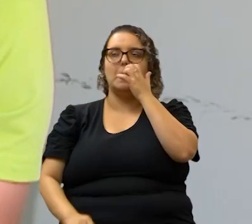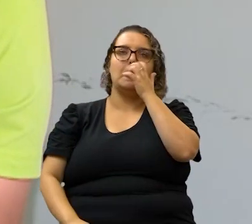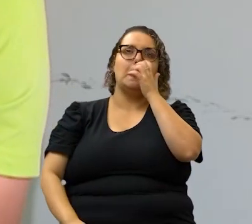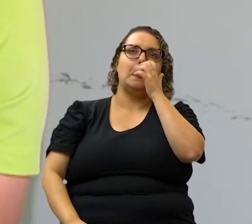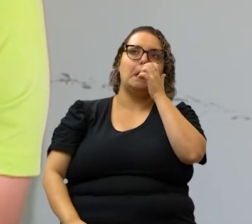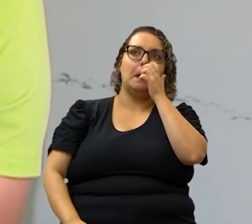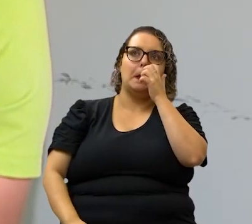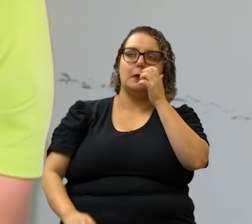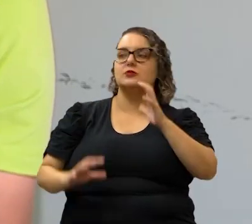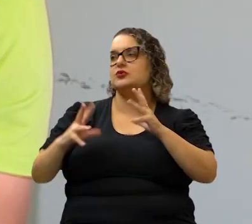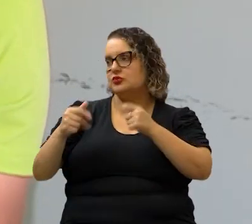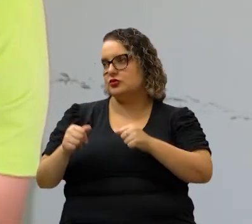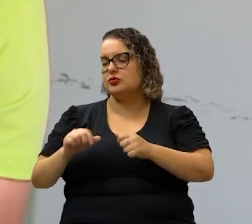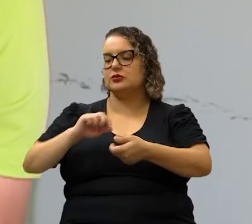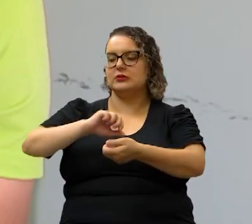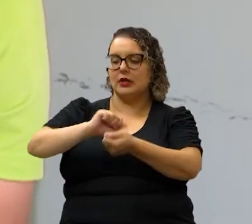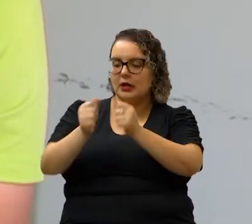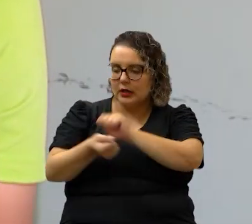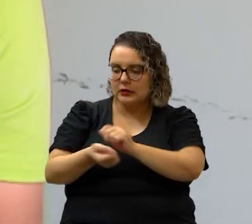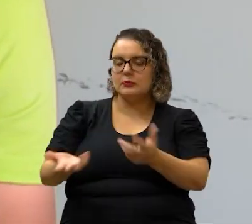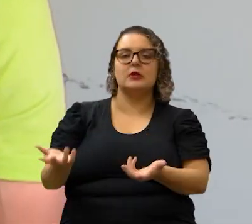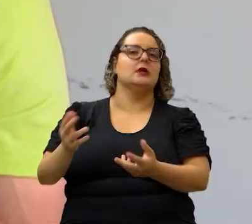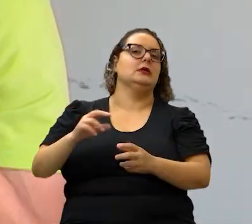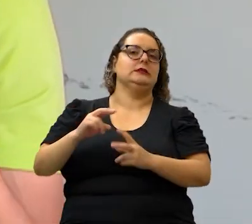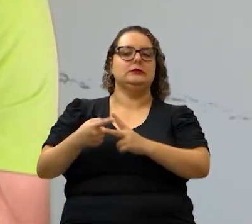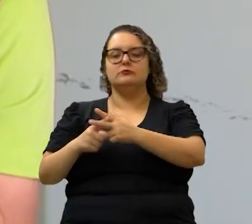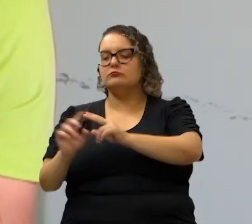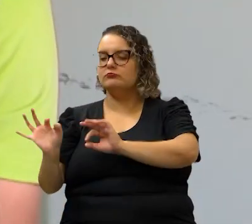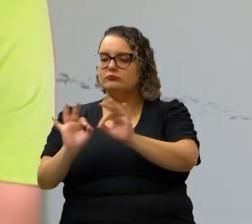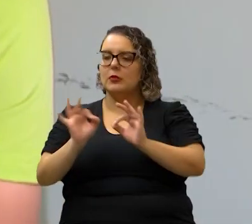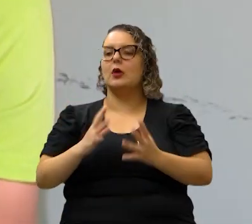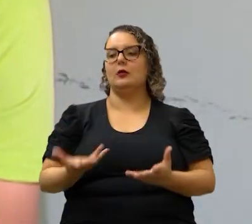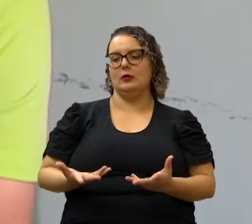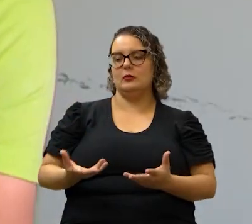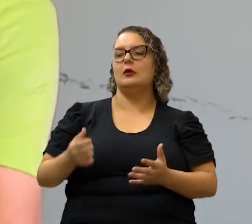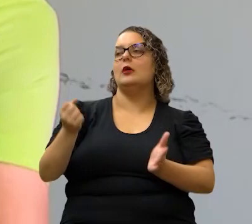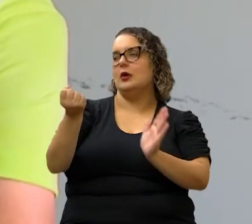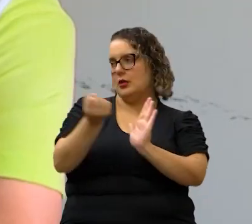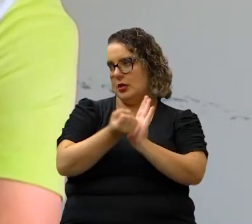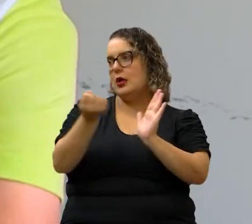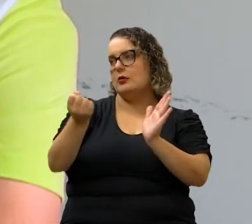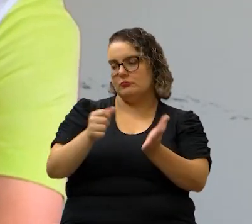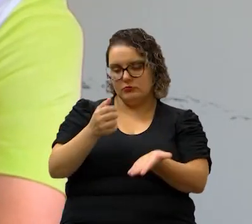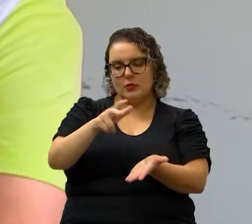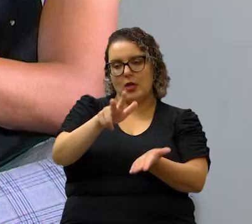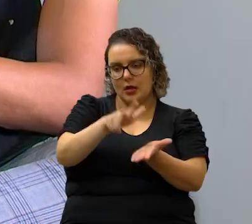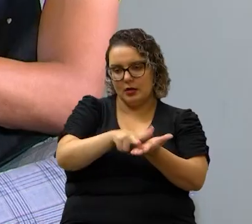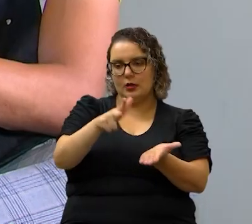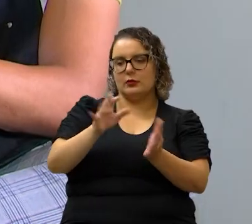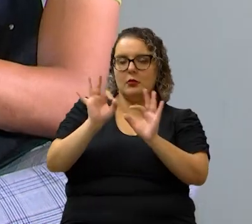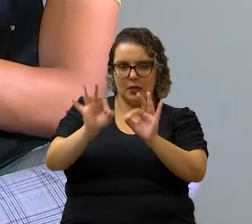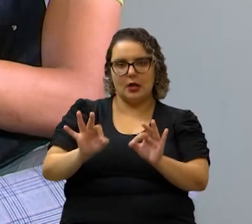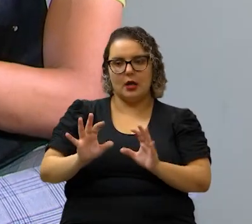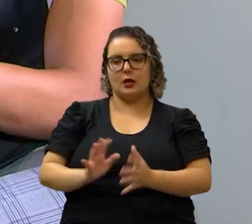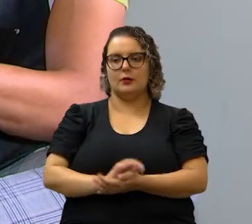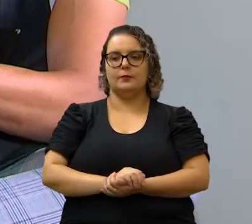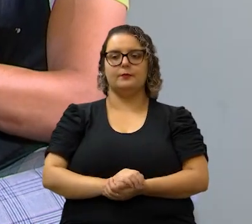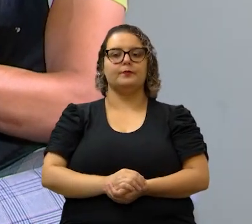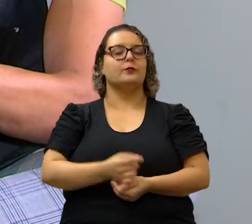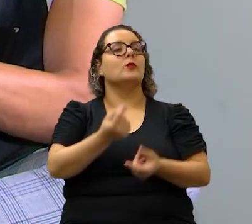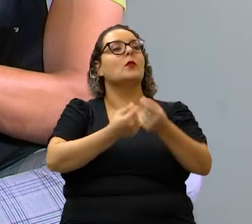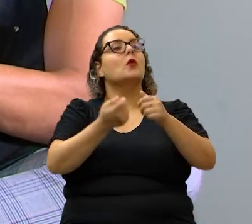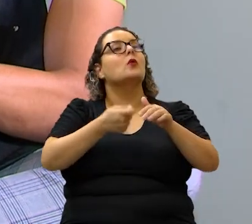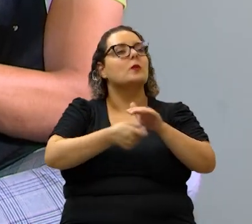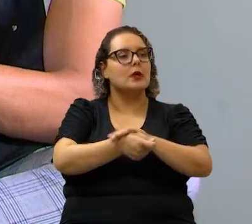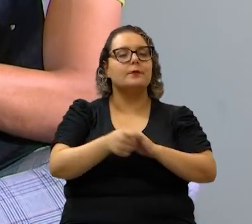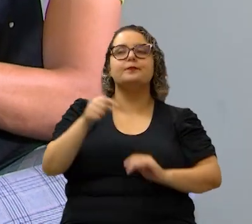antes de toda a reforma, de sofrer toda essa transformação, tudo, né, foi registrado, tudo bonitinho. Quanto você investiu